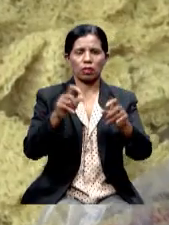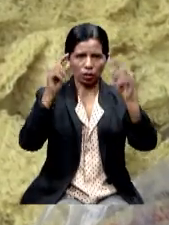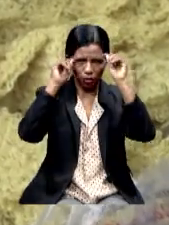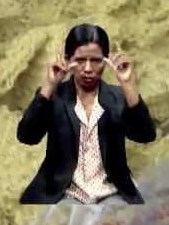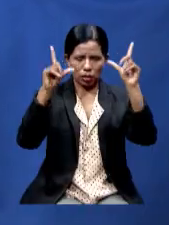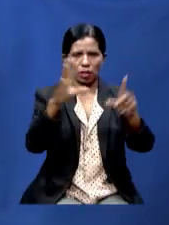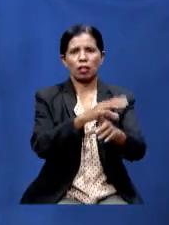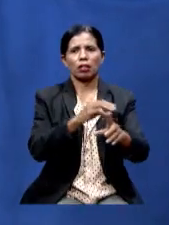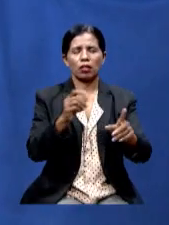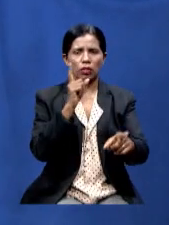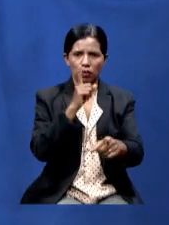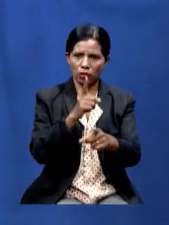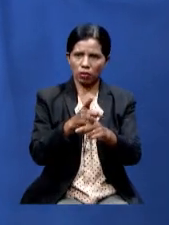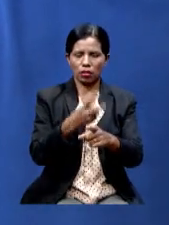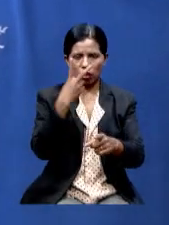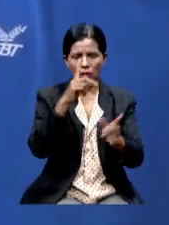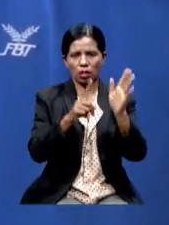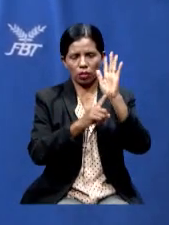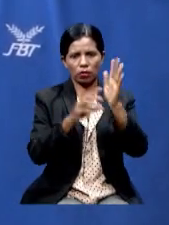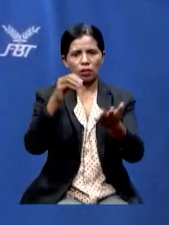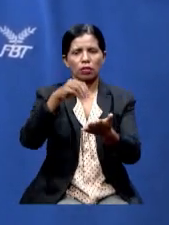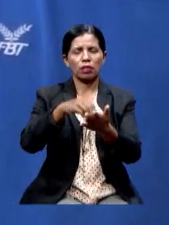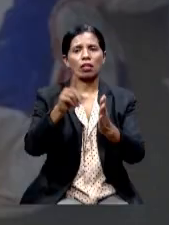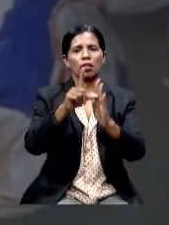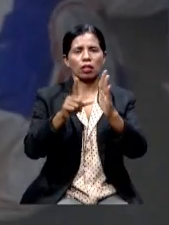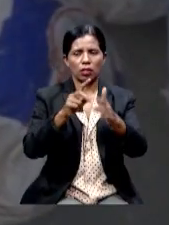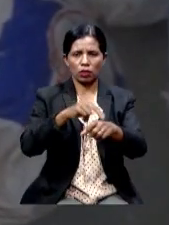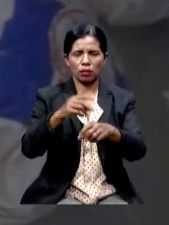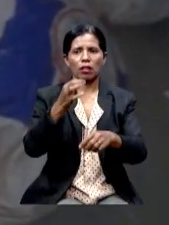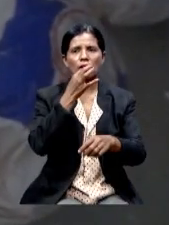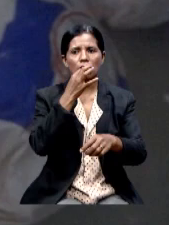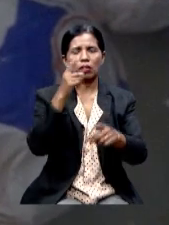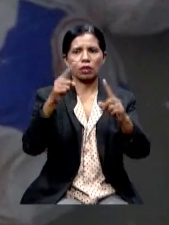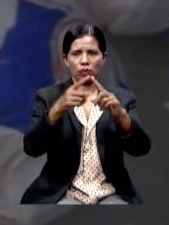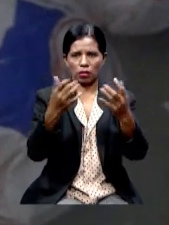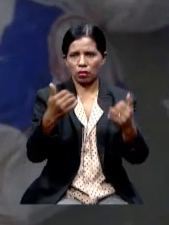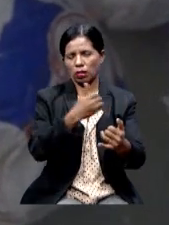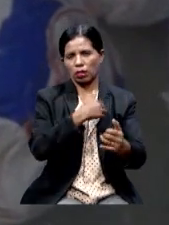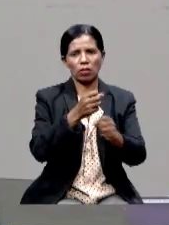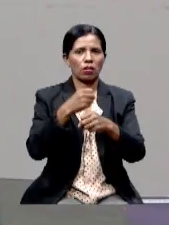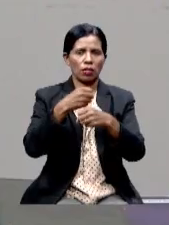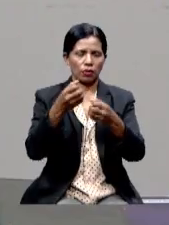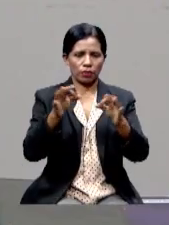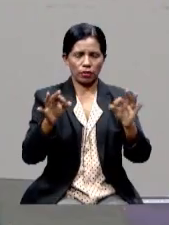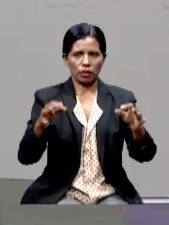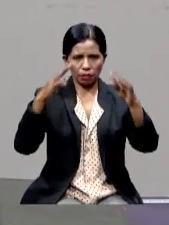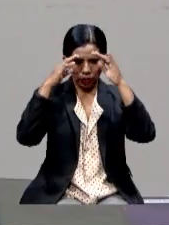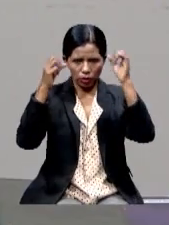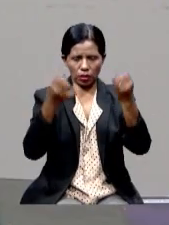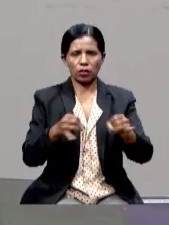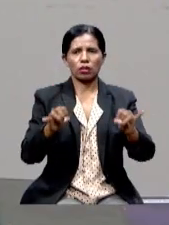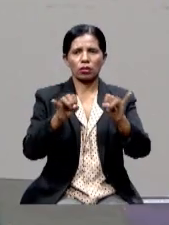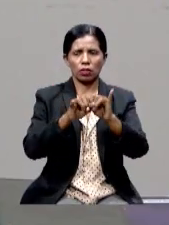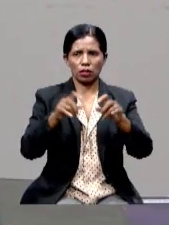Timor-Leste nebe lolos ne tenke hatur padrão nasional konaba alimentar, mai be to agora sedauk realiza. Presidente Instituto